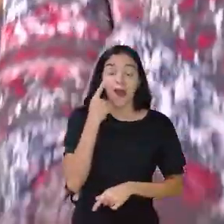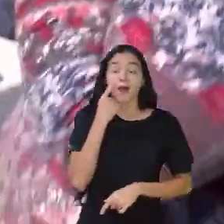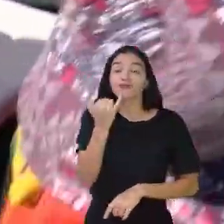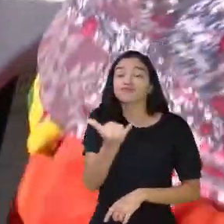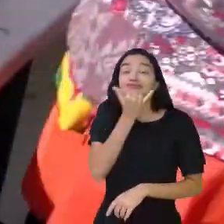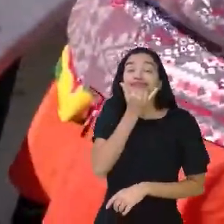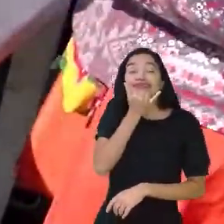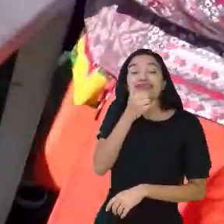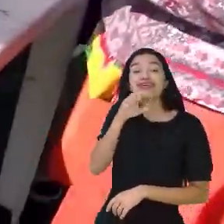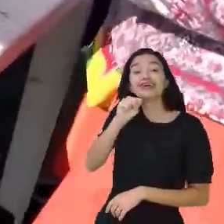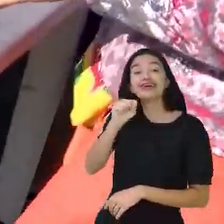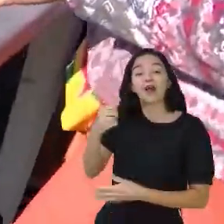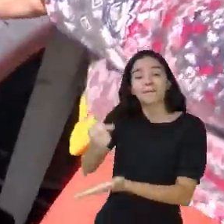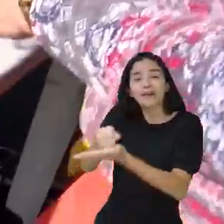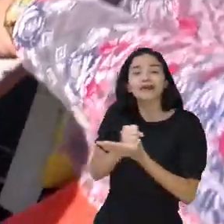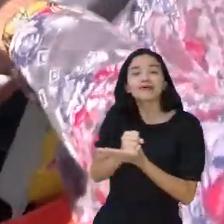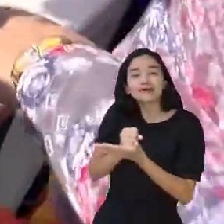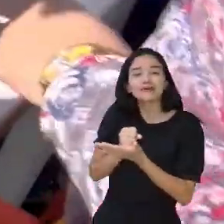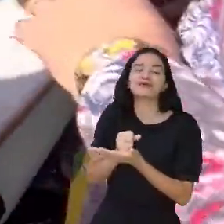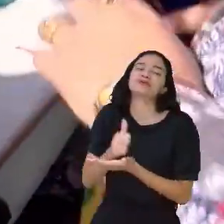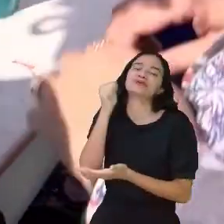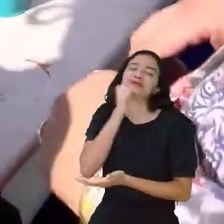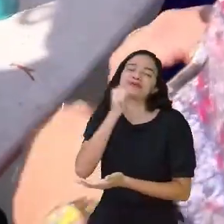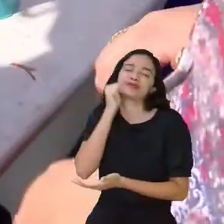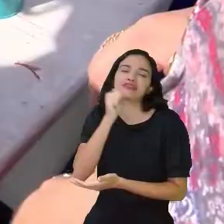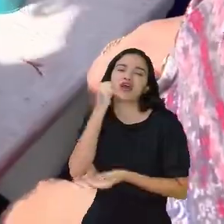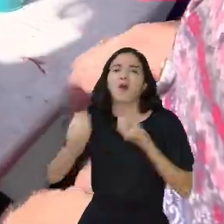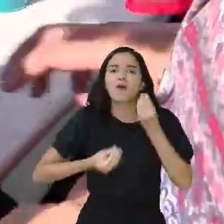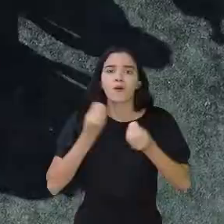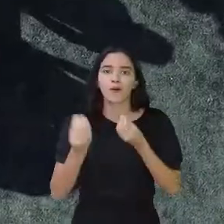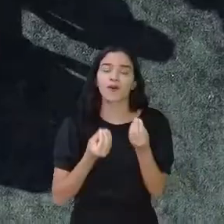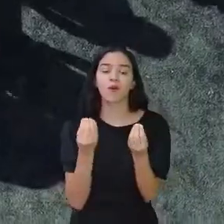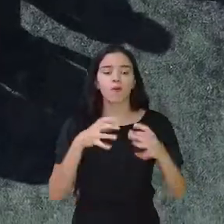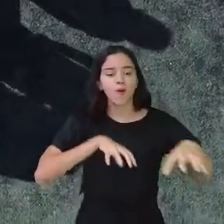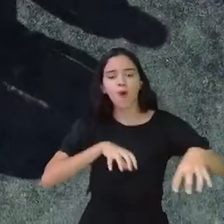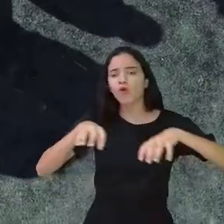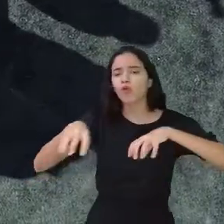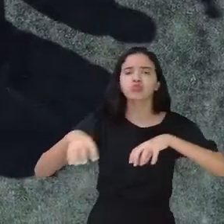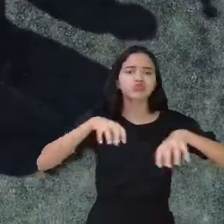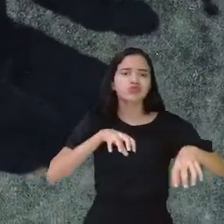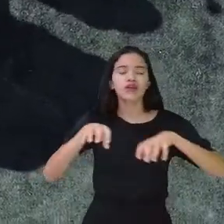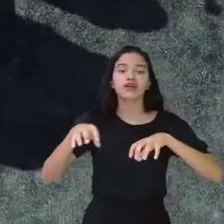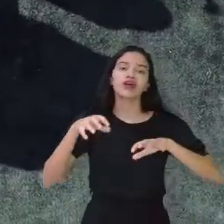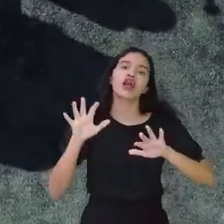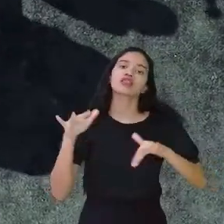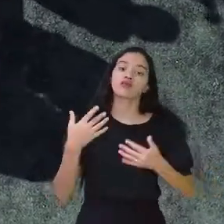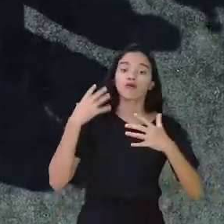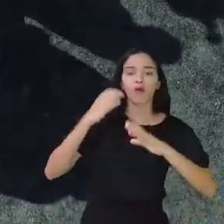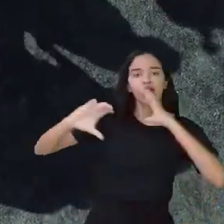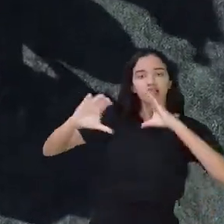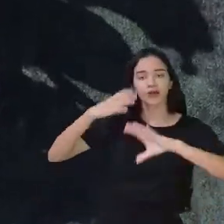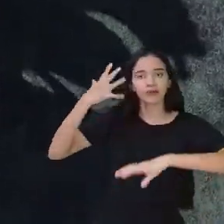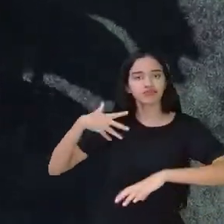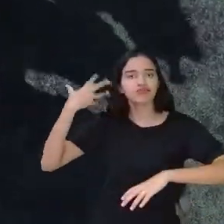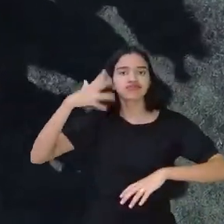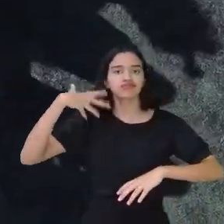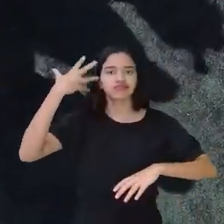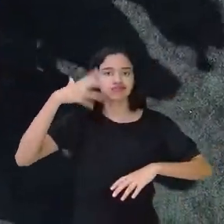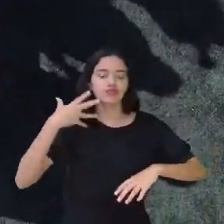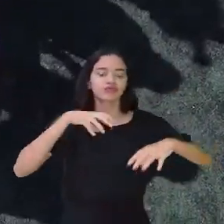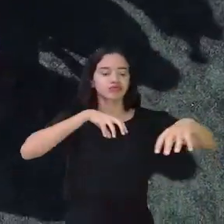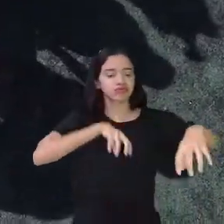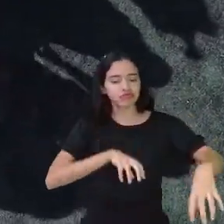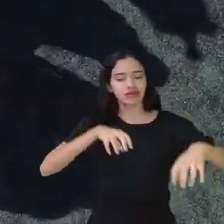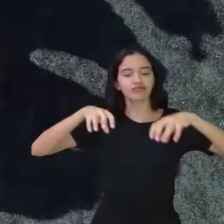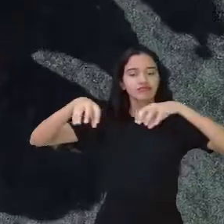para cima me ajuda Serafina explica aí Serafina escreve cantando uma música bravos e